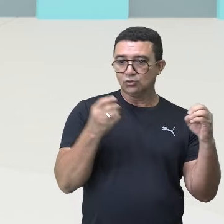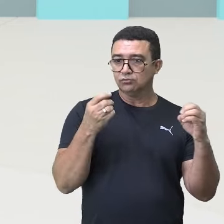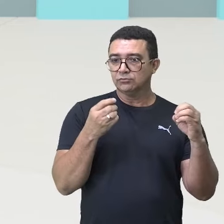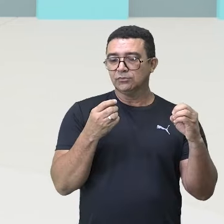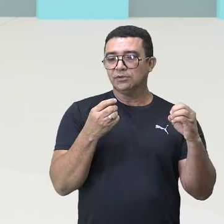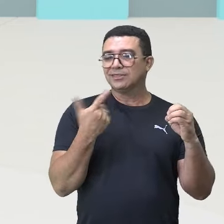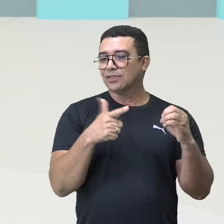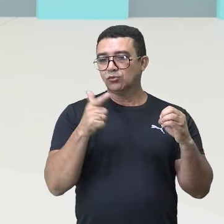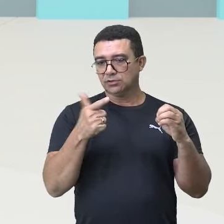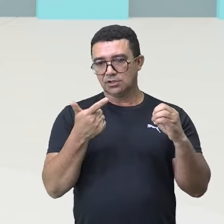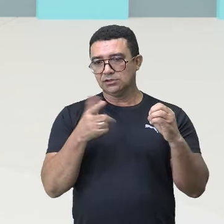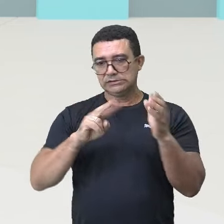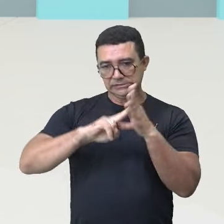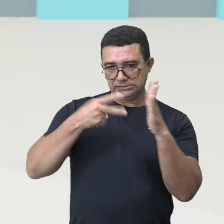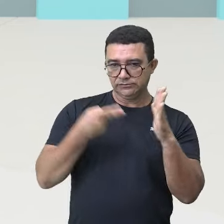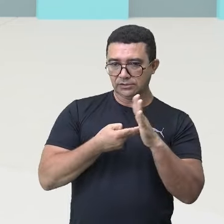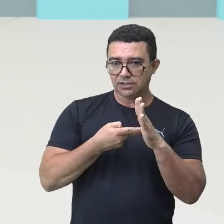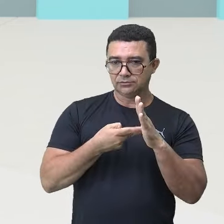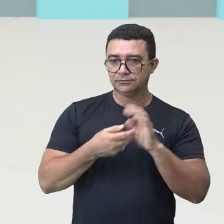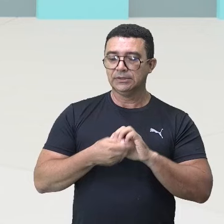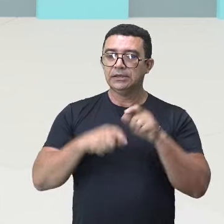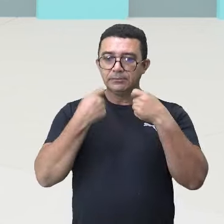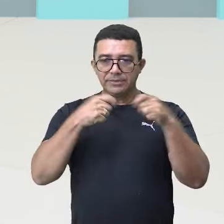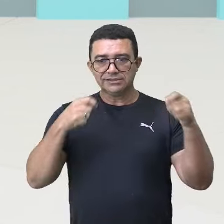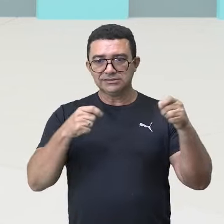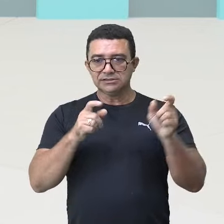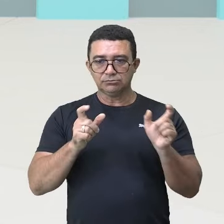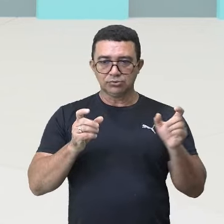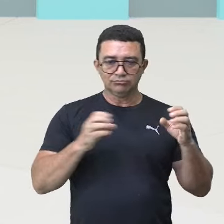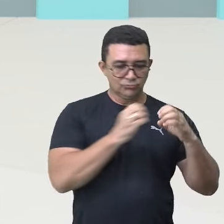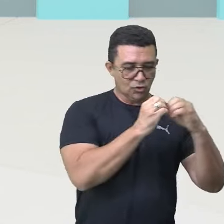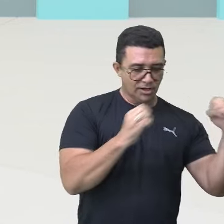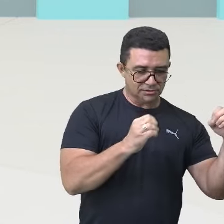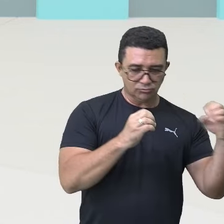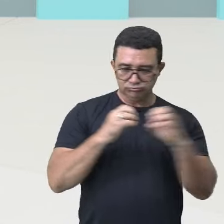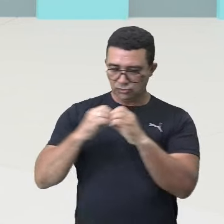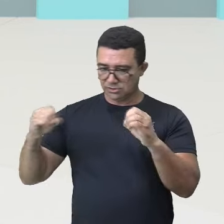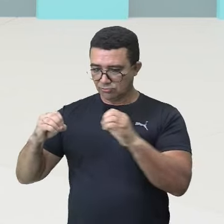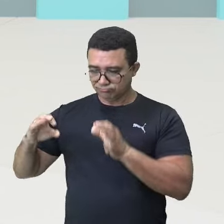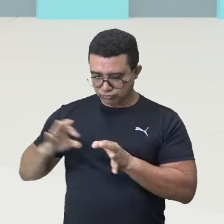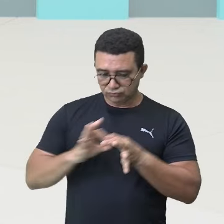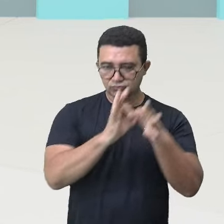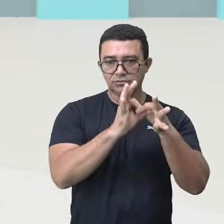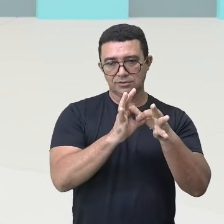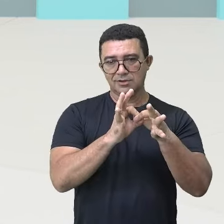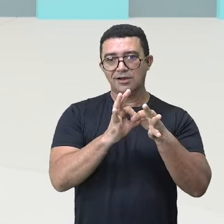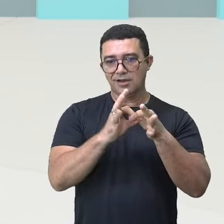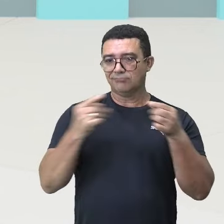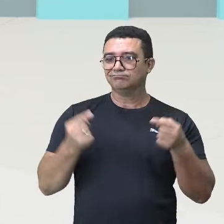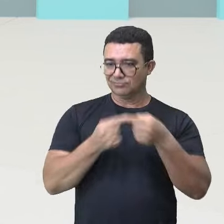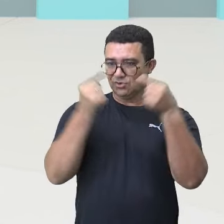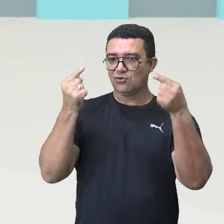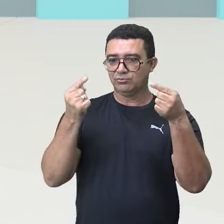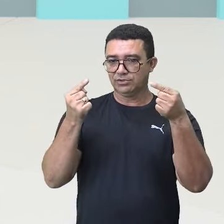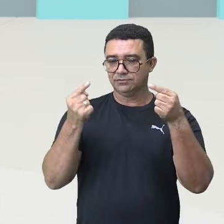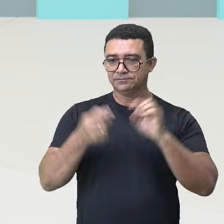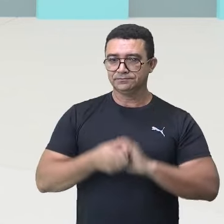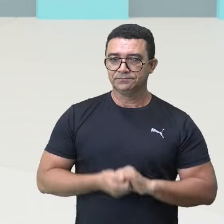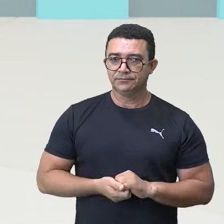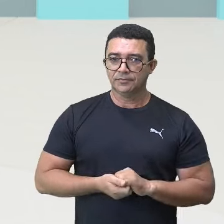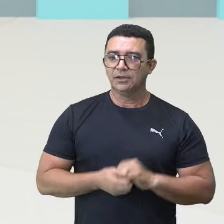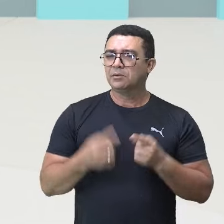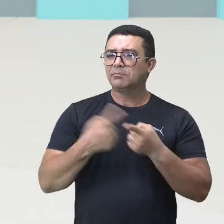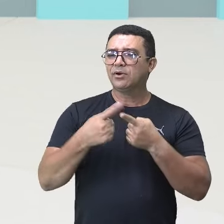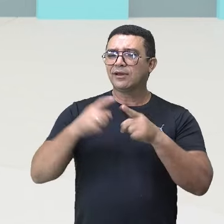sozinha não tem sentido Beleza ela precisa de outra oração no caso a oração principal e ela é